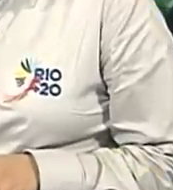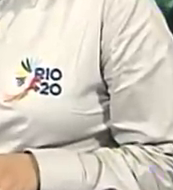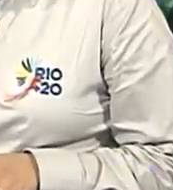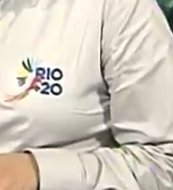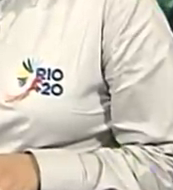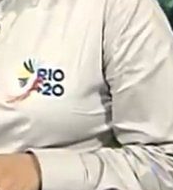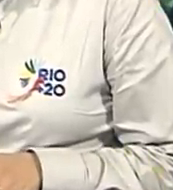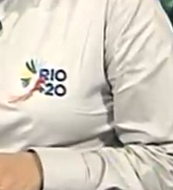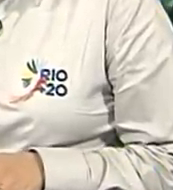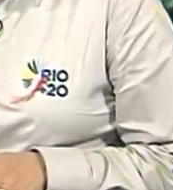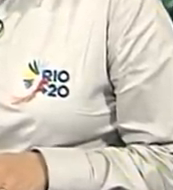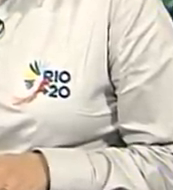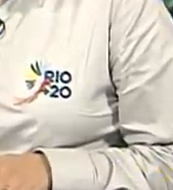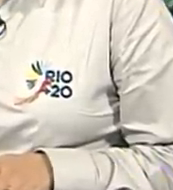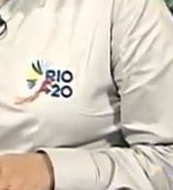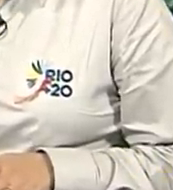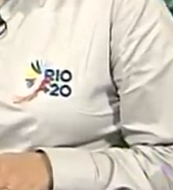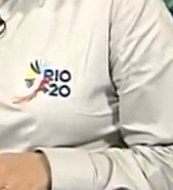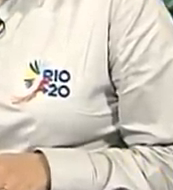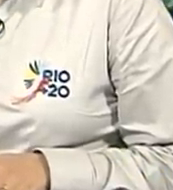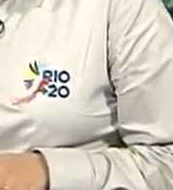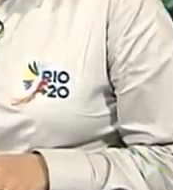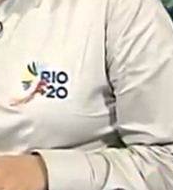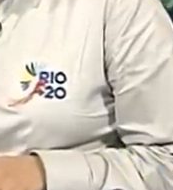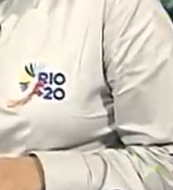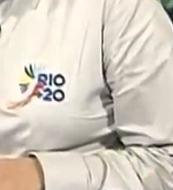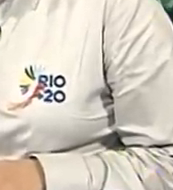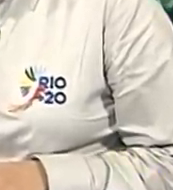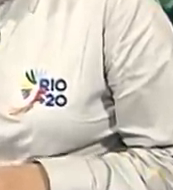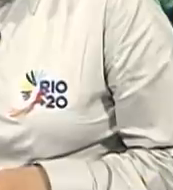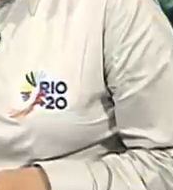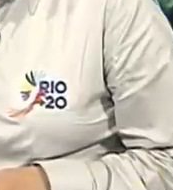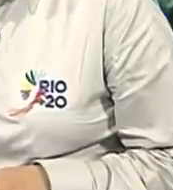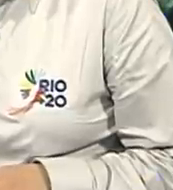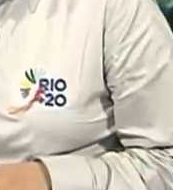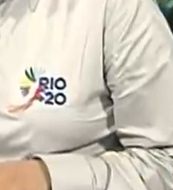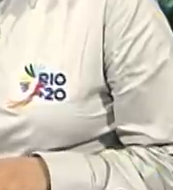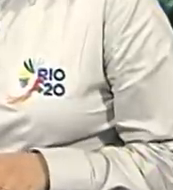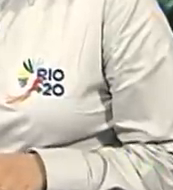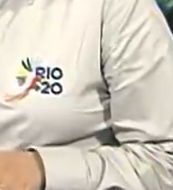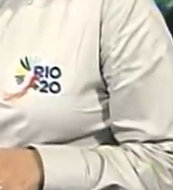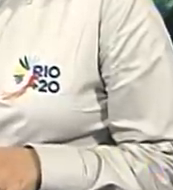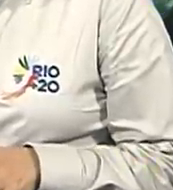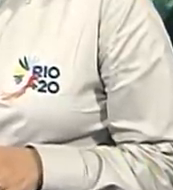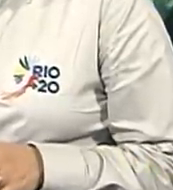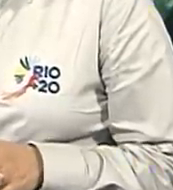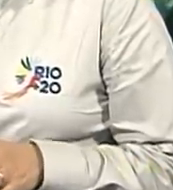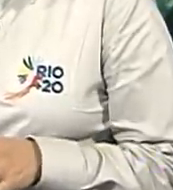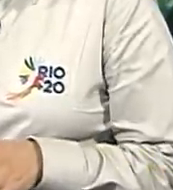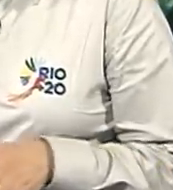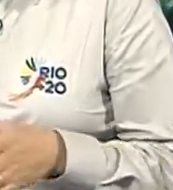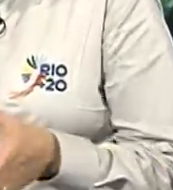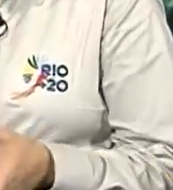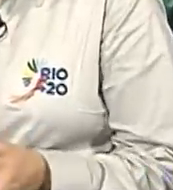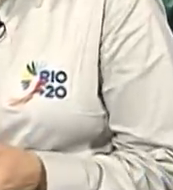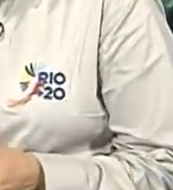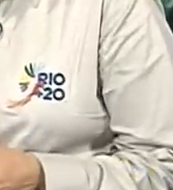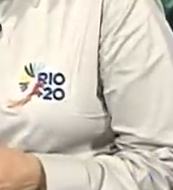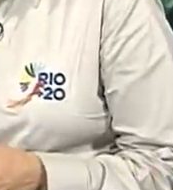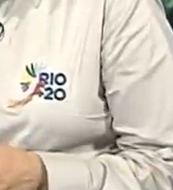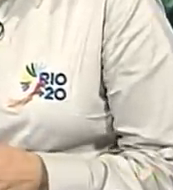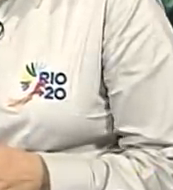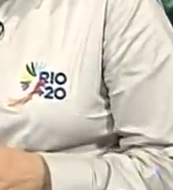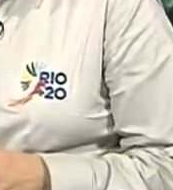Centro, para acompanharmos entrevista coletiva com o ministro das Relações Exteriores, Antônio Patriota. Ele vai falar tanto sobre a abertura